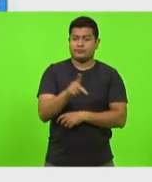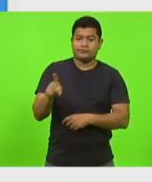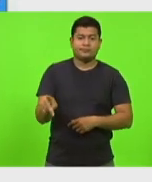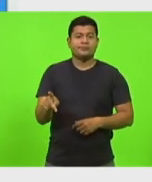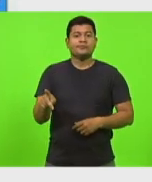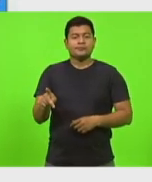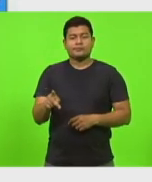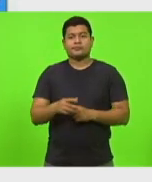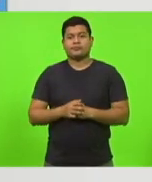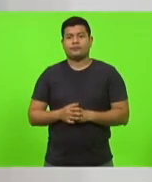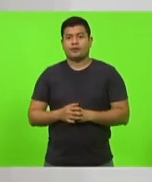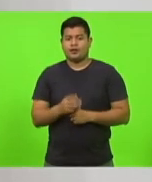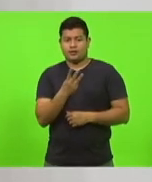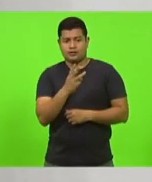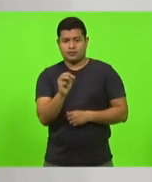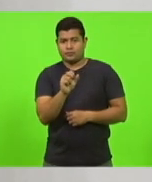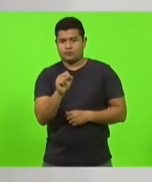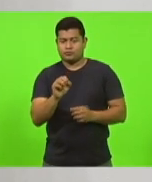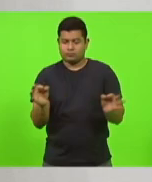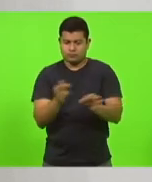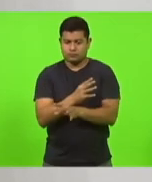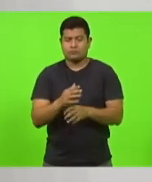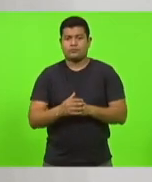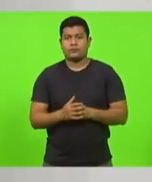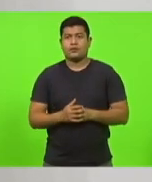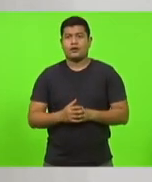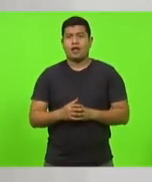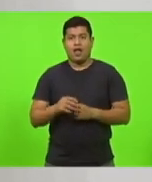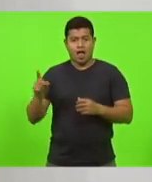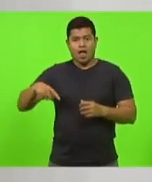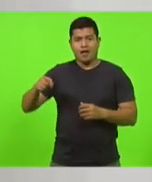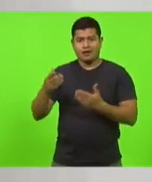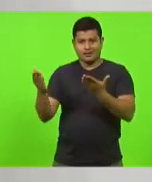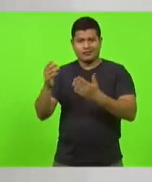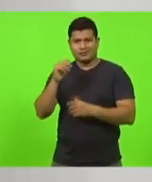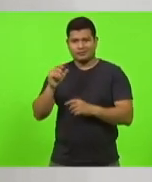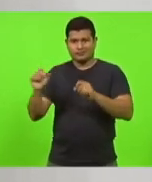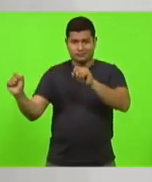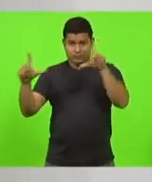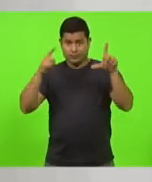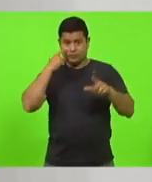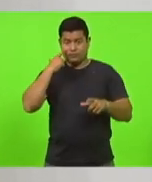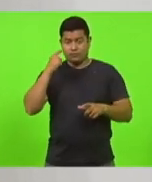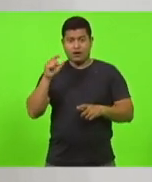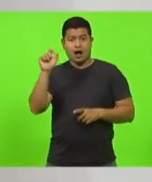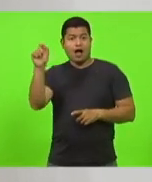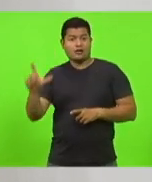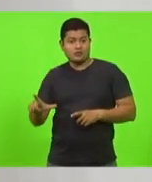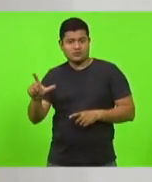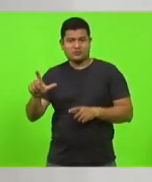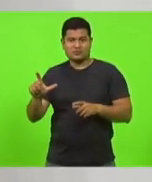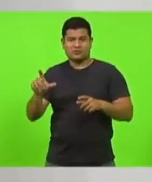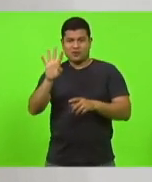concluir, deputada. Ok, que é a tabela que está em azul, né, como vocês viram, eu citei, que é a tabela